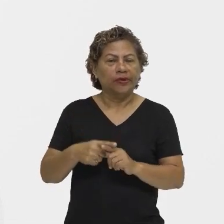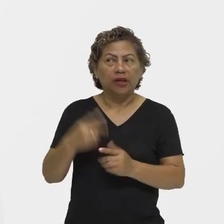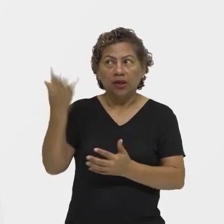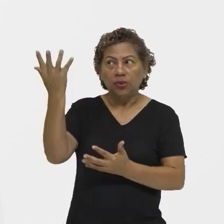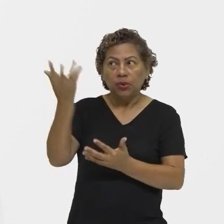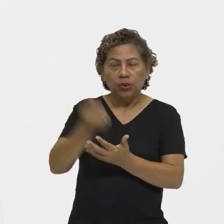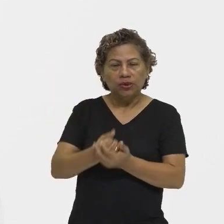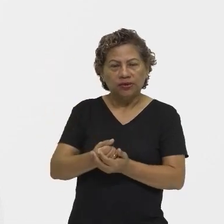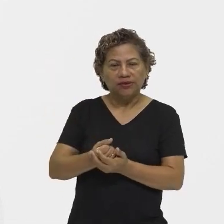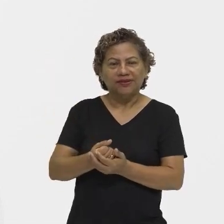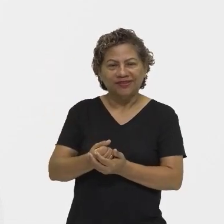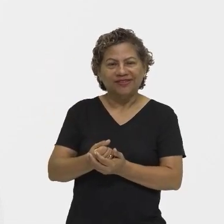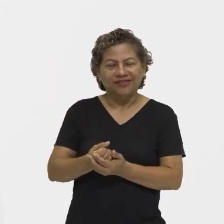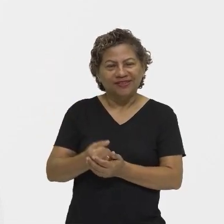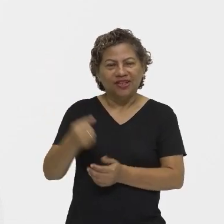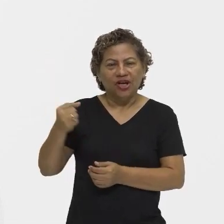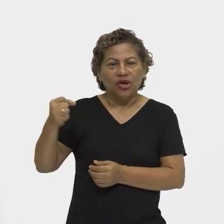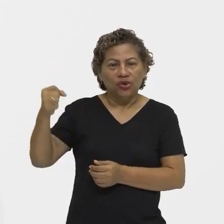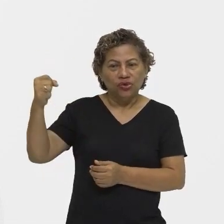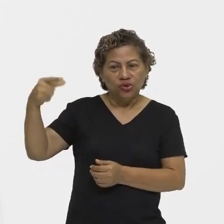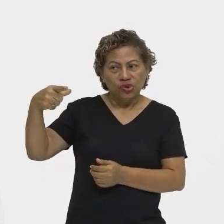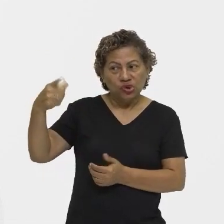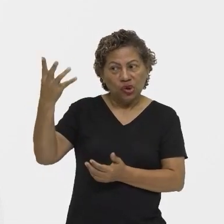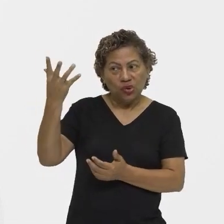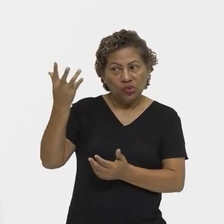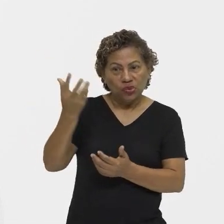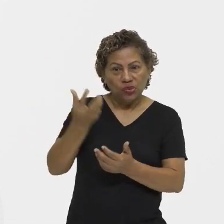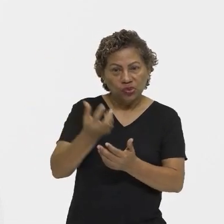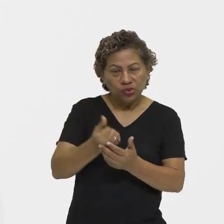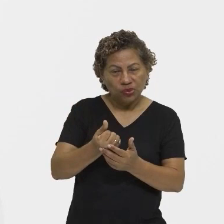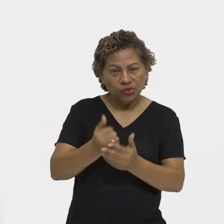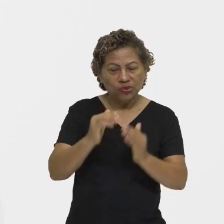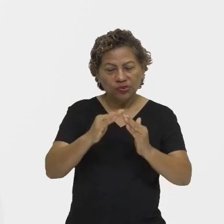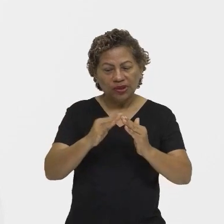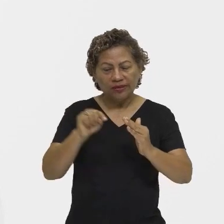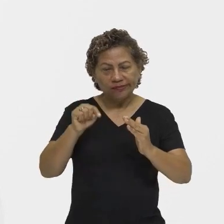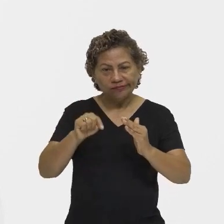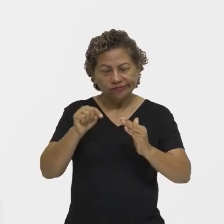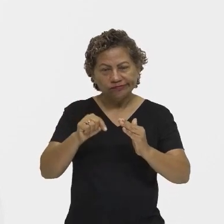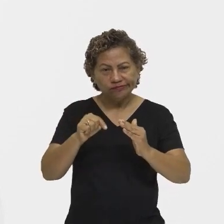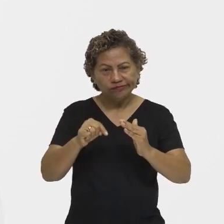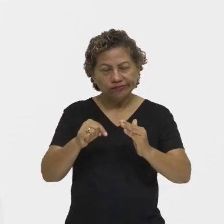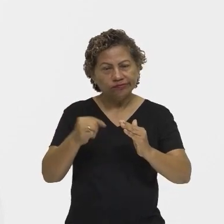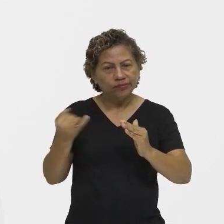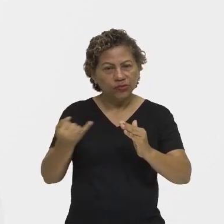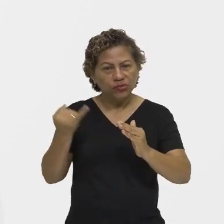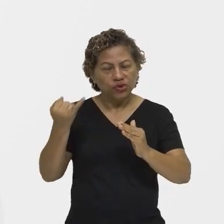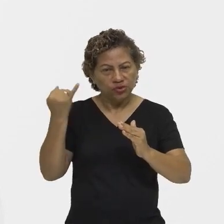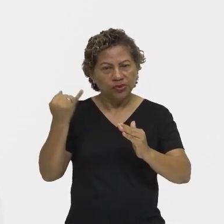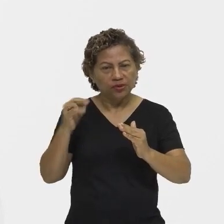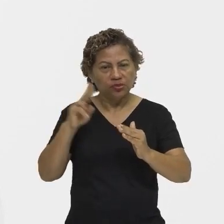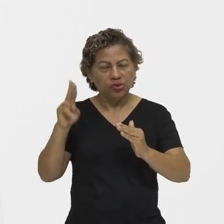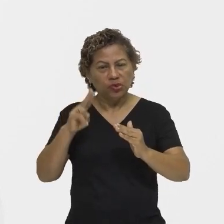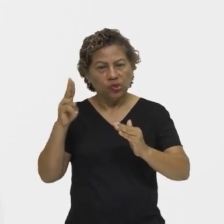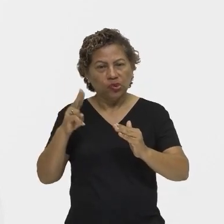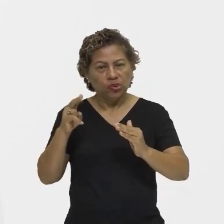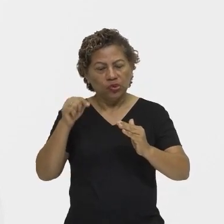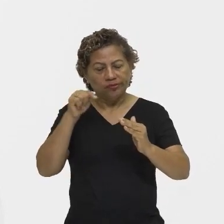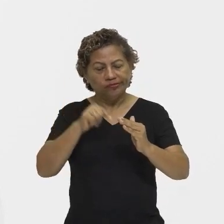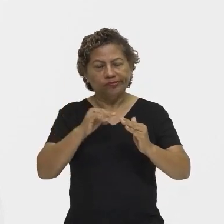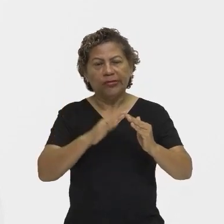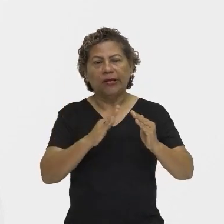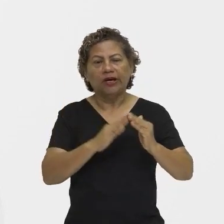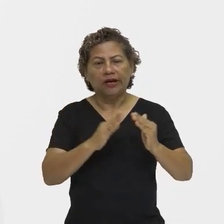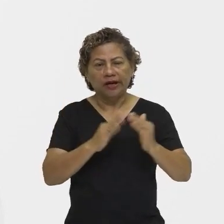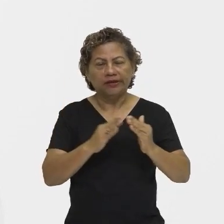energia elétrica. A energia solar é a energia proveniente da luz, do calor e do calor do